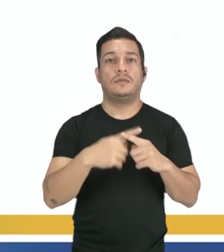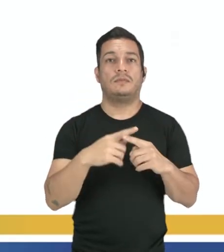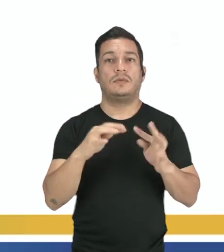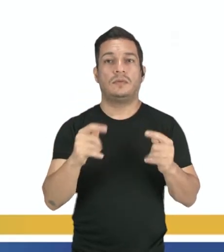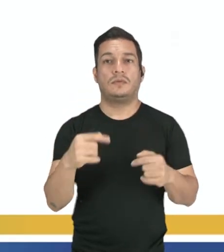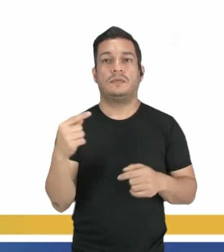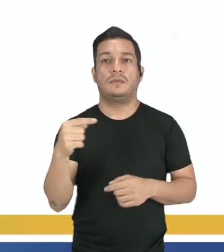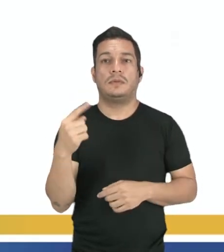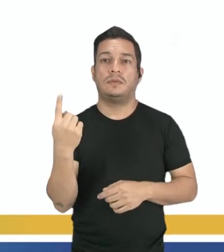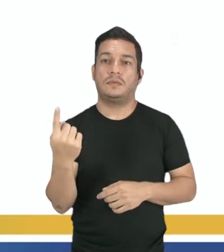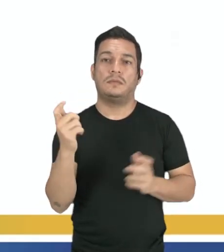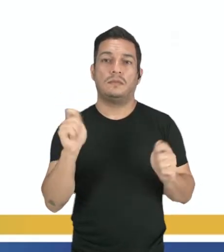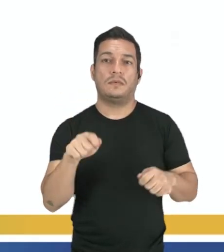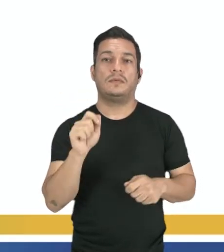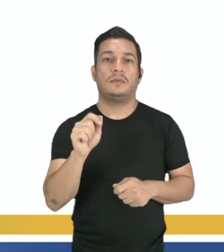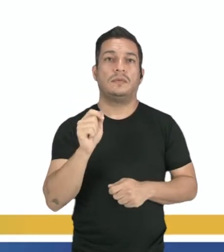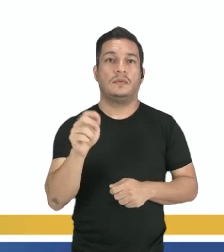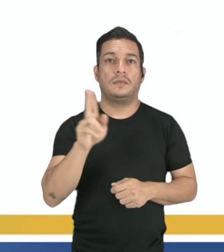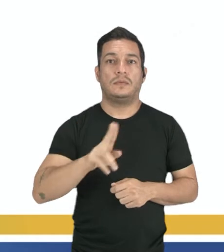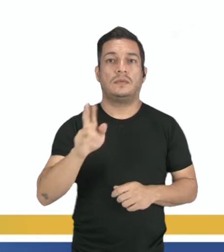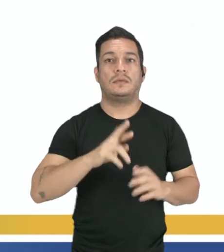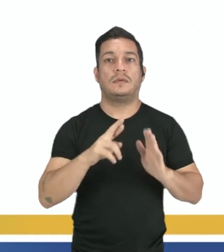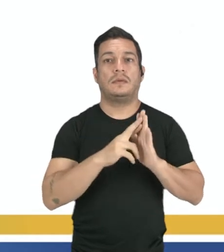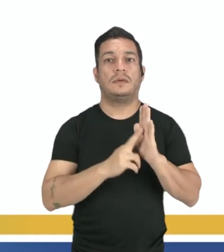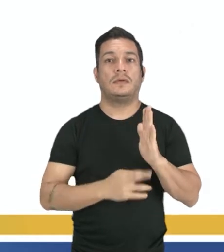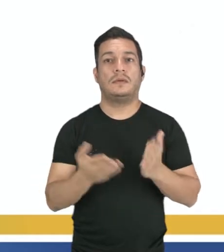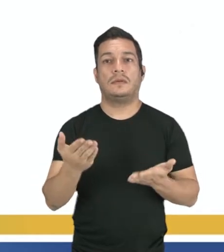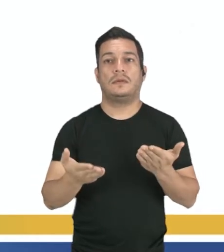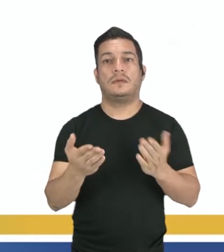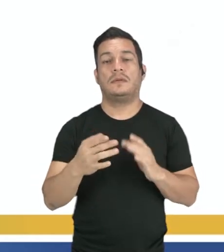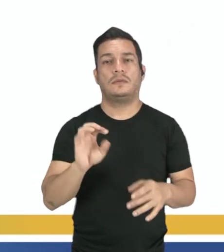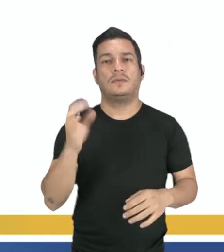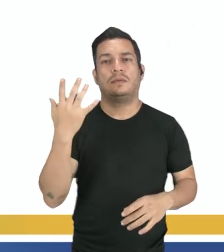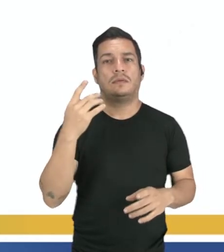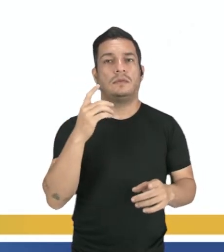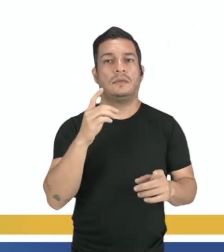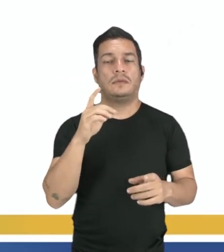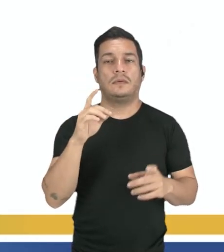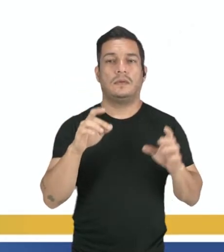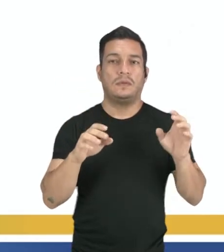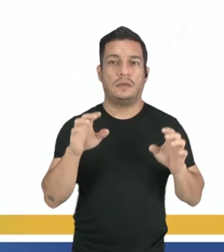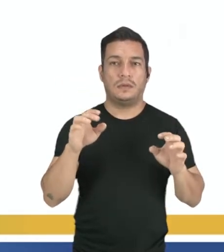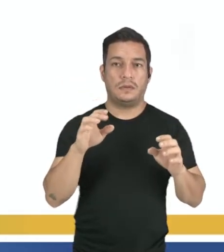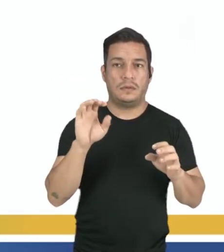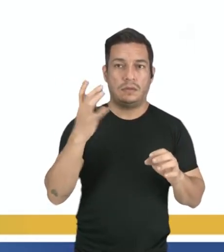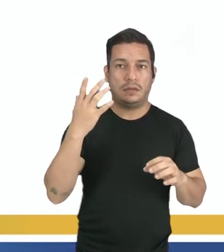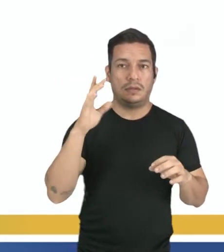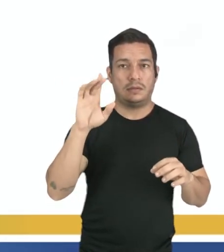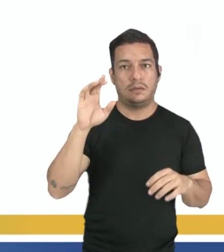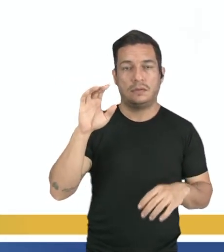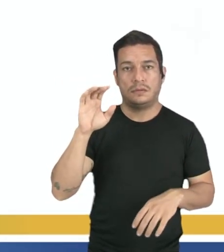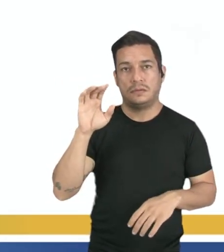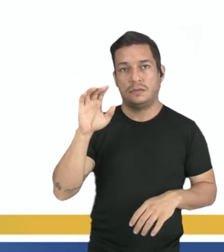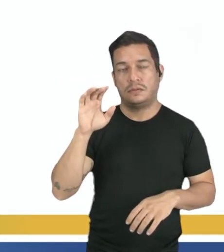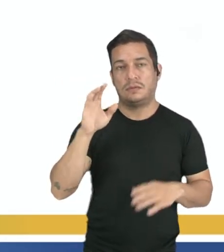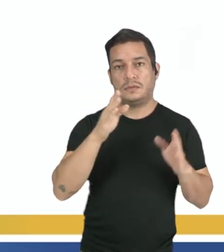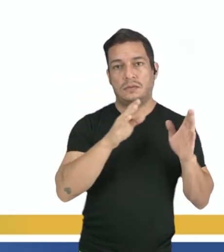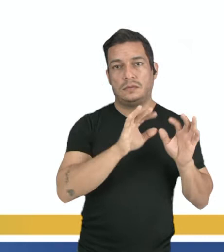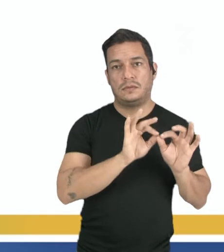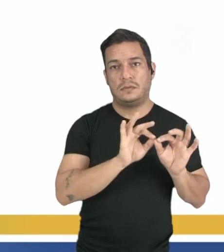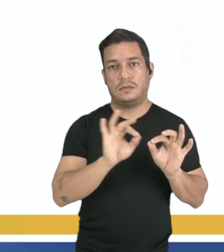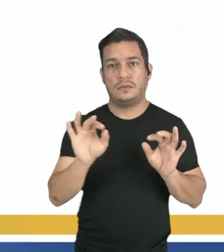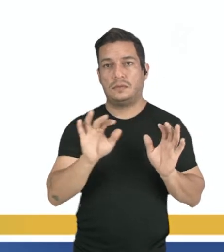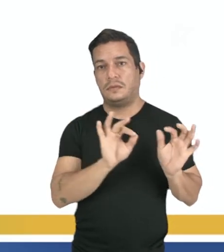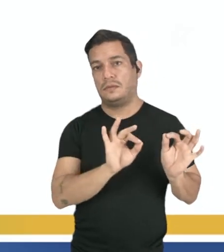que você pode usar a regrinha da balança aí, que tudo que acontece de um lado da equação, se acontecer também na mesma